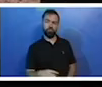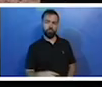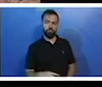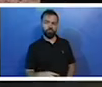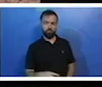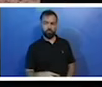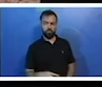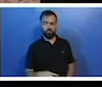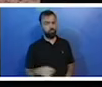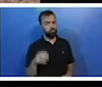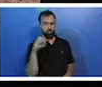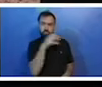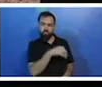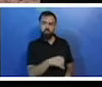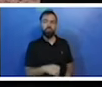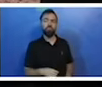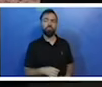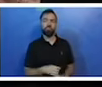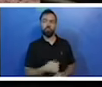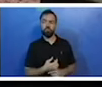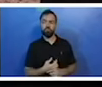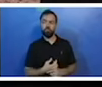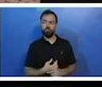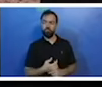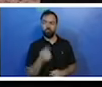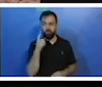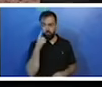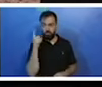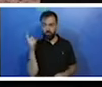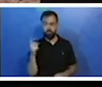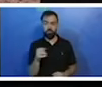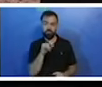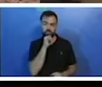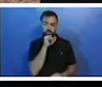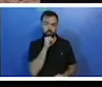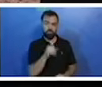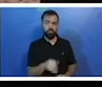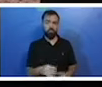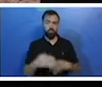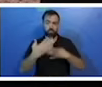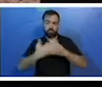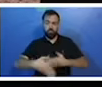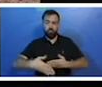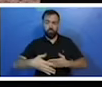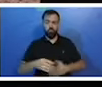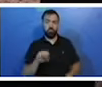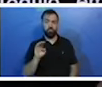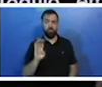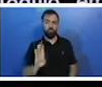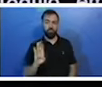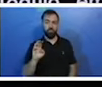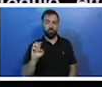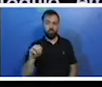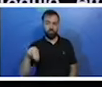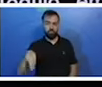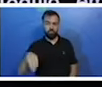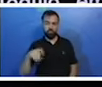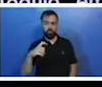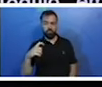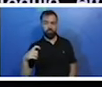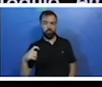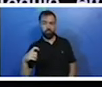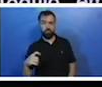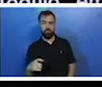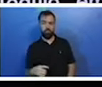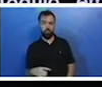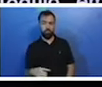poder ver quem é o mais rápido, né? Então essa aqui é um exemplo de uma prova de BMX. Temos